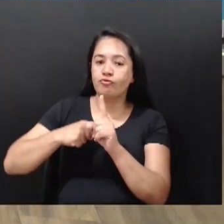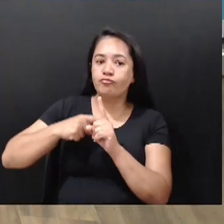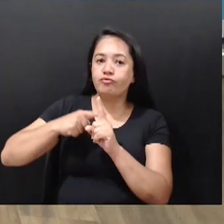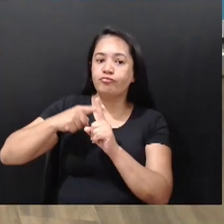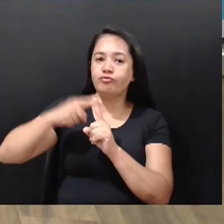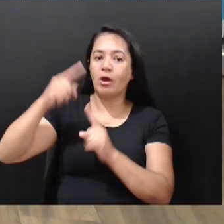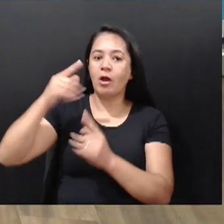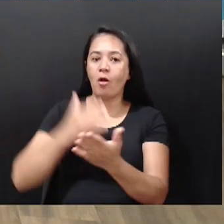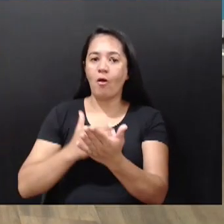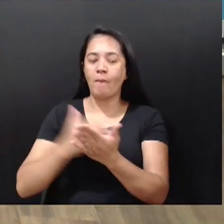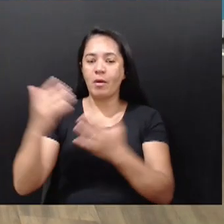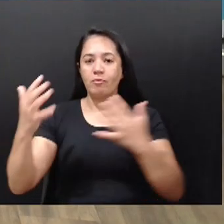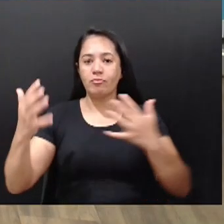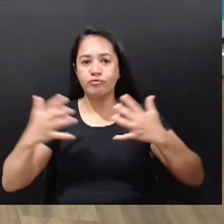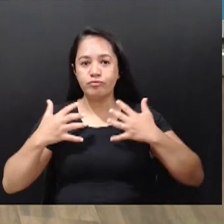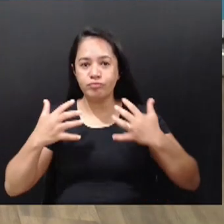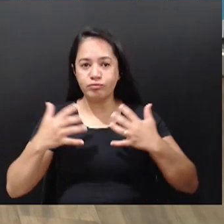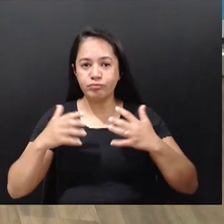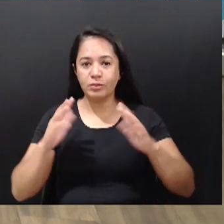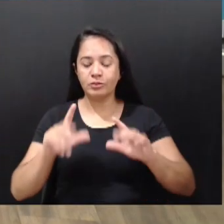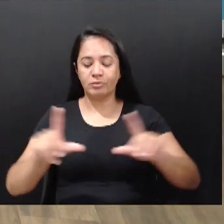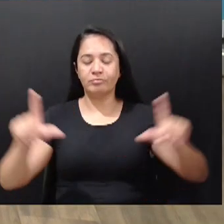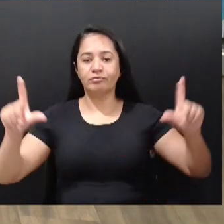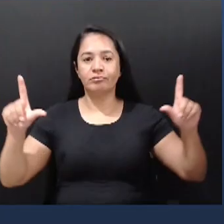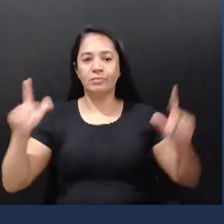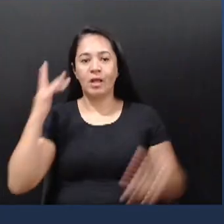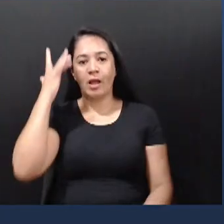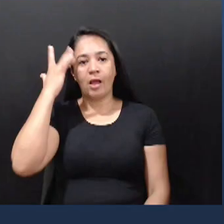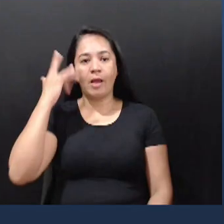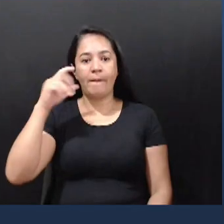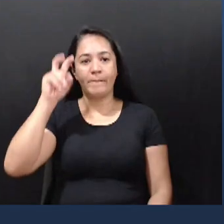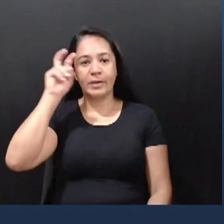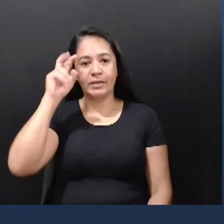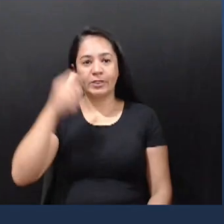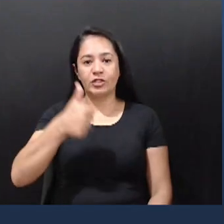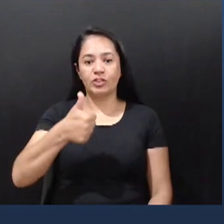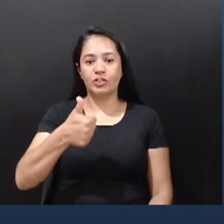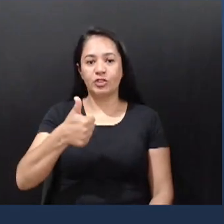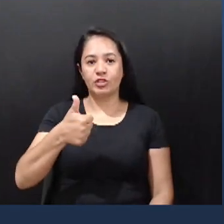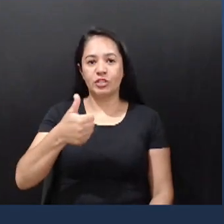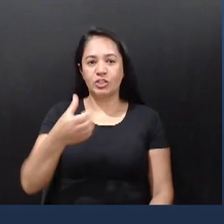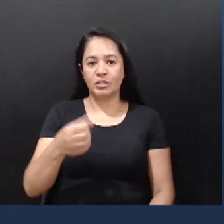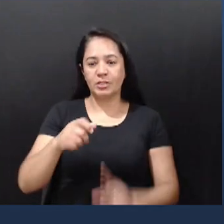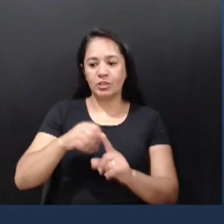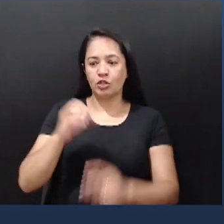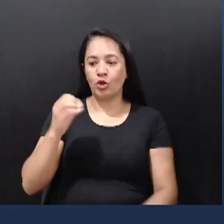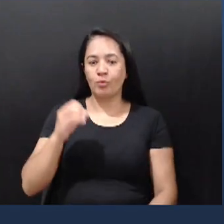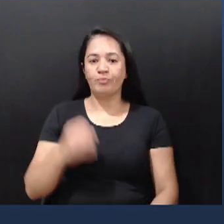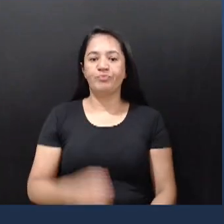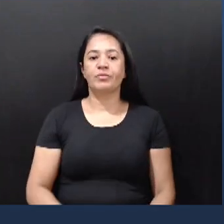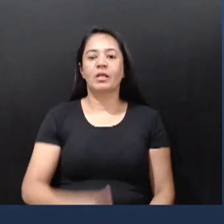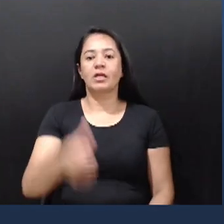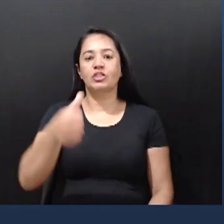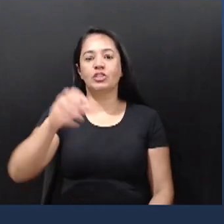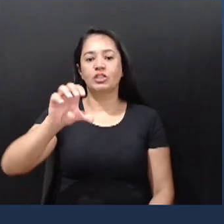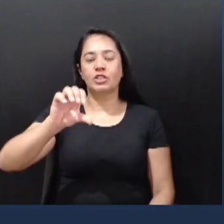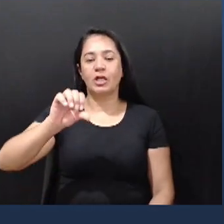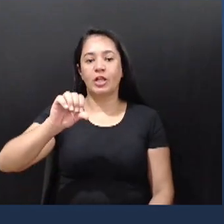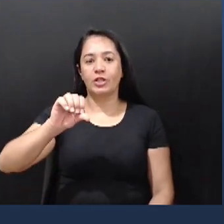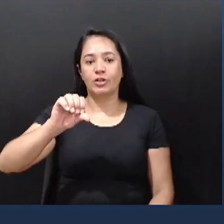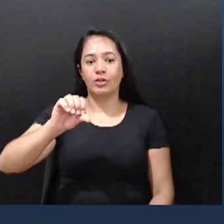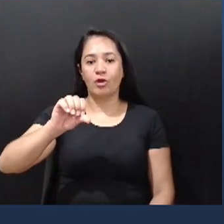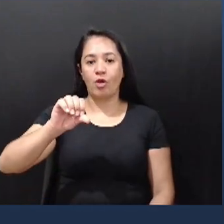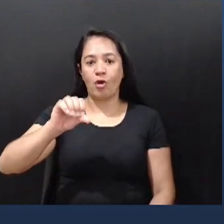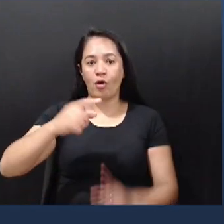já estão aqui na minha tela. Para amanhã, quinta-feira, 16 de outubro, mínima de 19 graus, portanto já é uma mínima